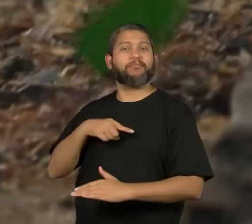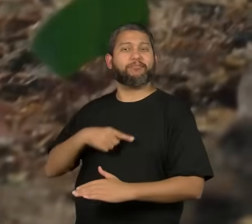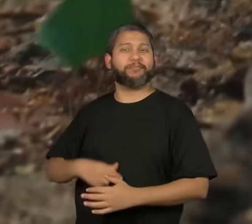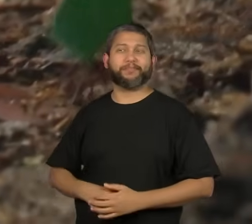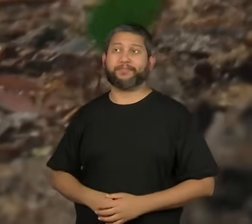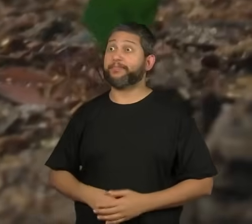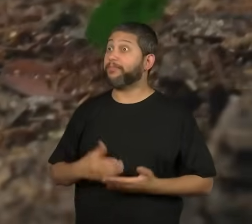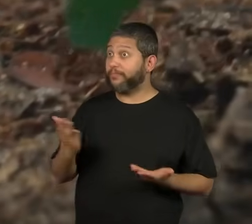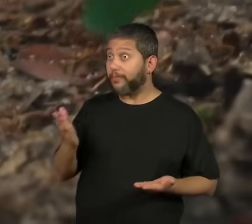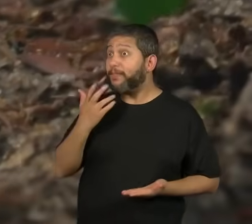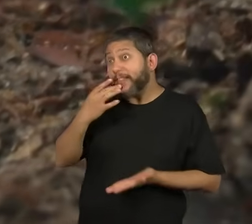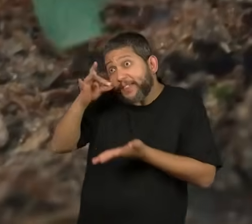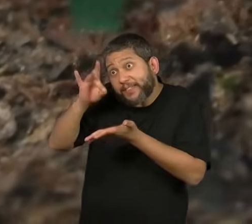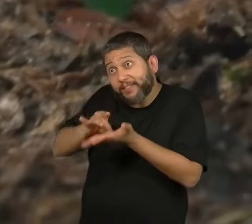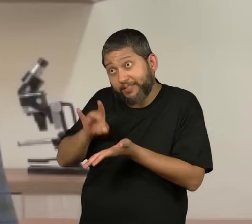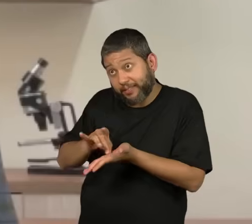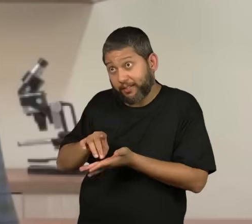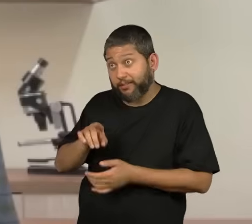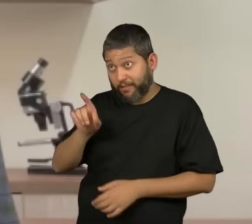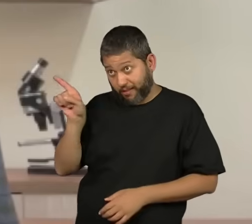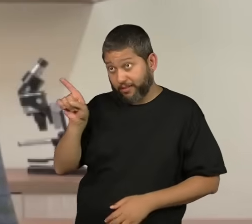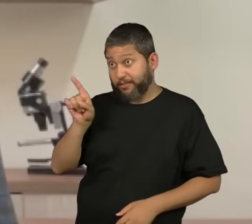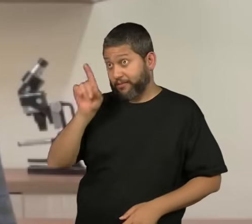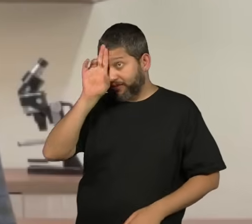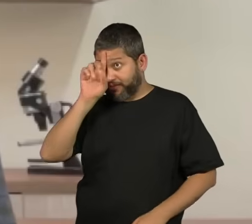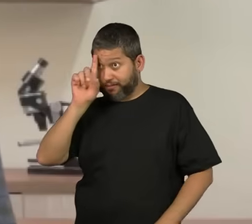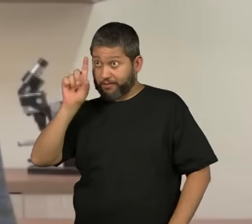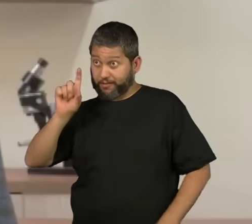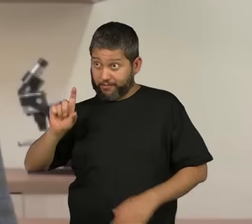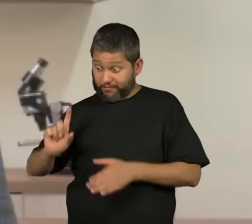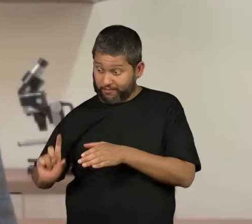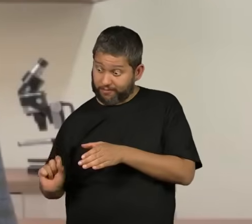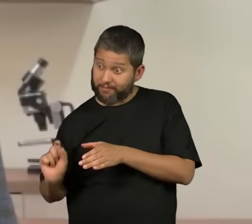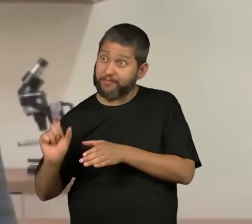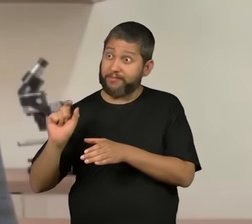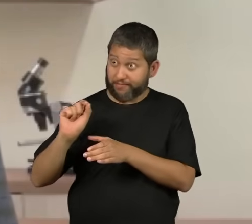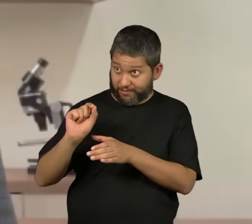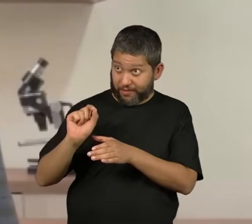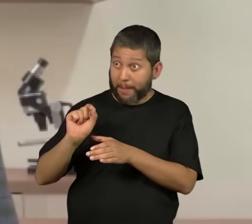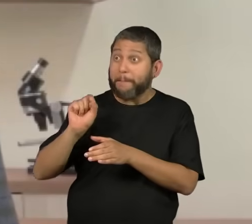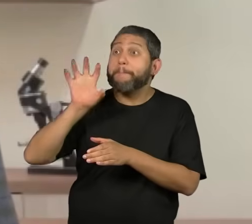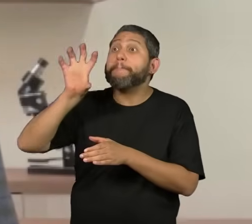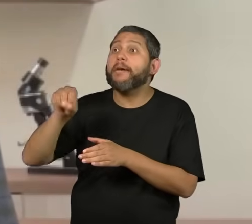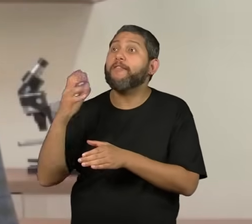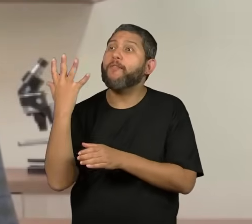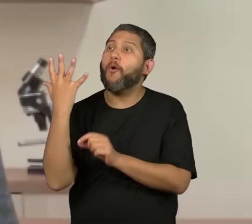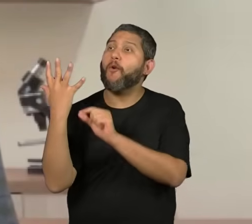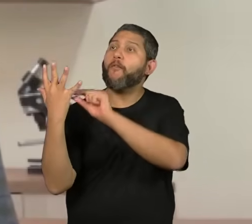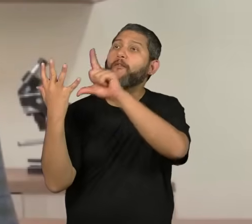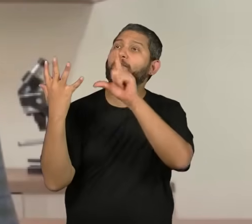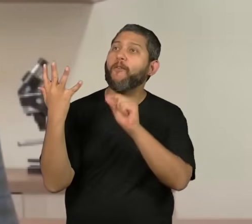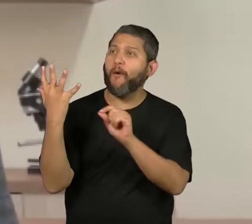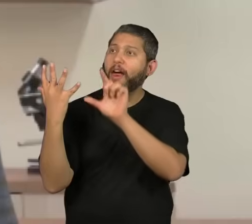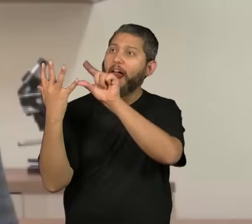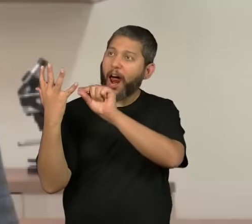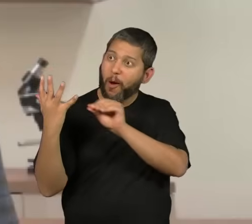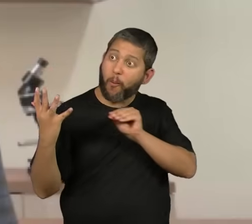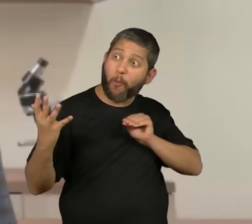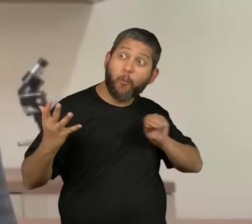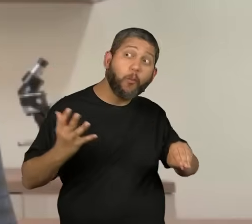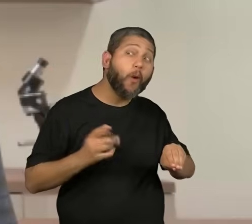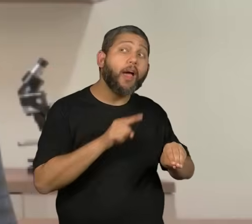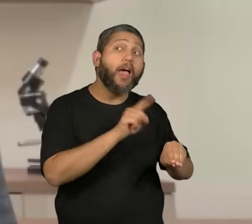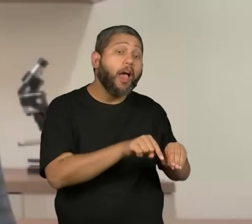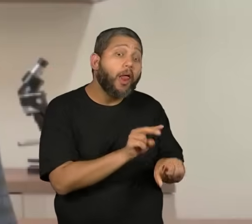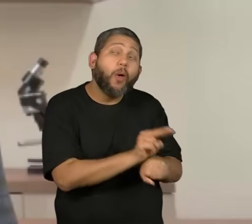Esses insetos, na verdade, eles fazem esse comportamento para cortar a folha e as flores para nutrir,